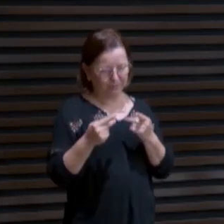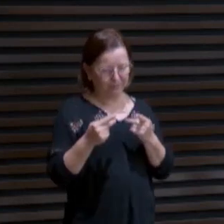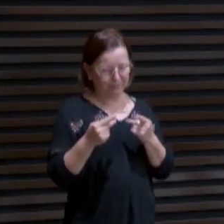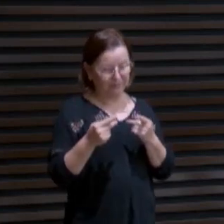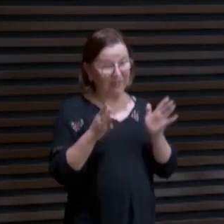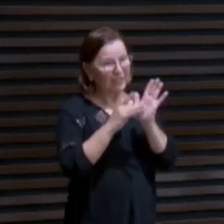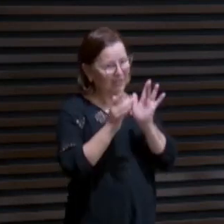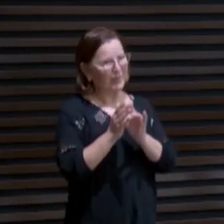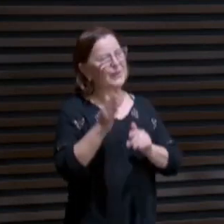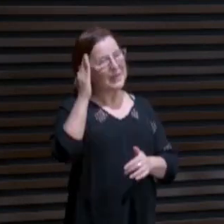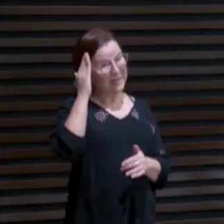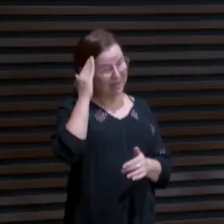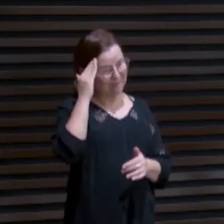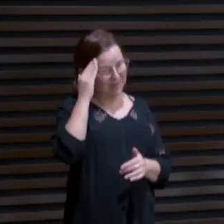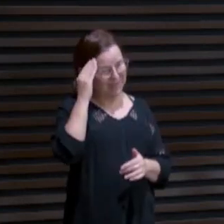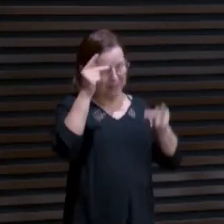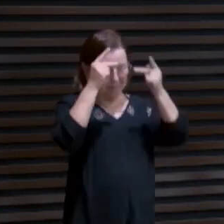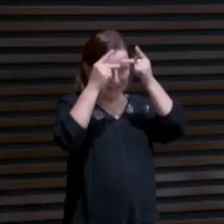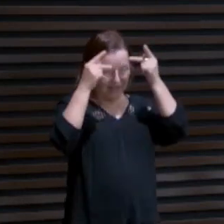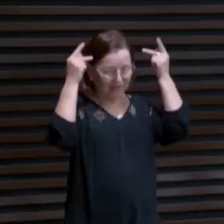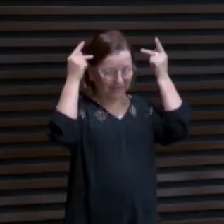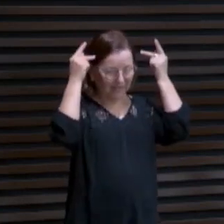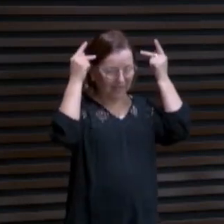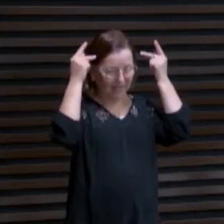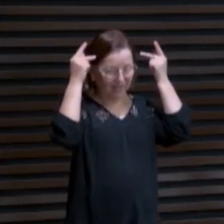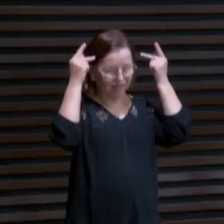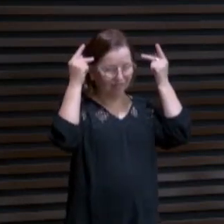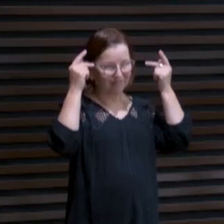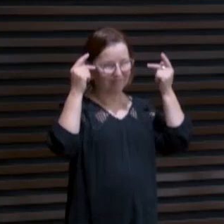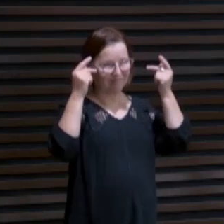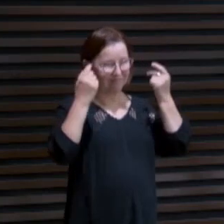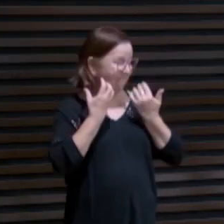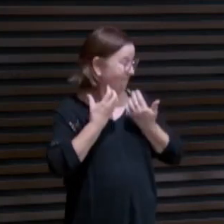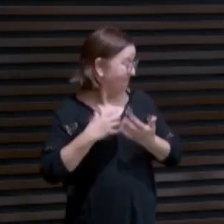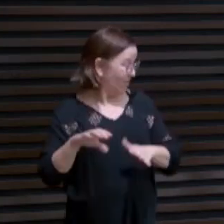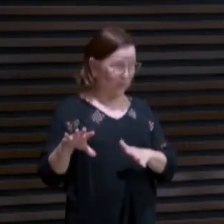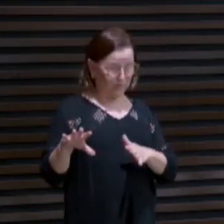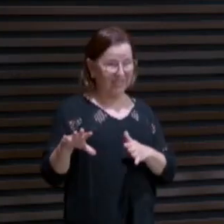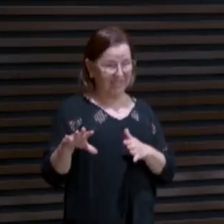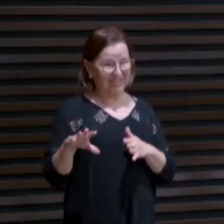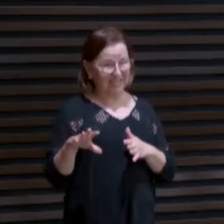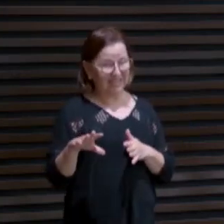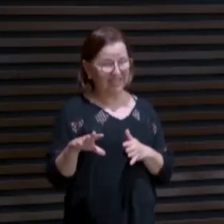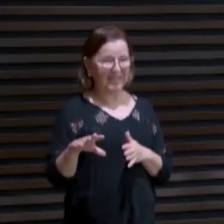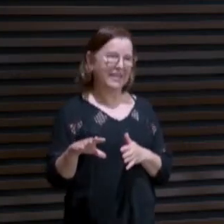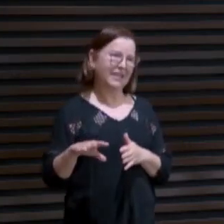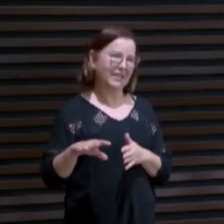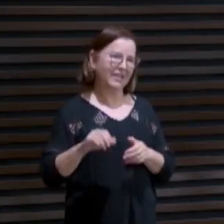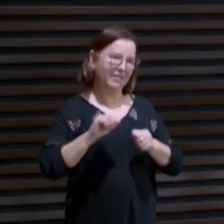Pilatos não estava disposto a agir com a luz que ele já tinha